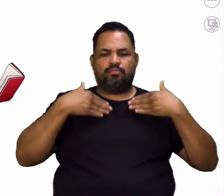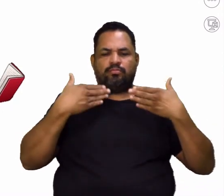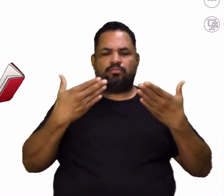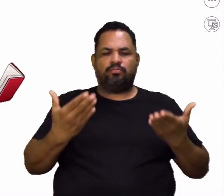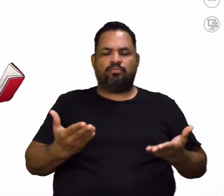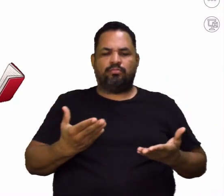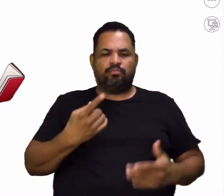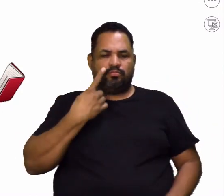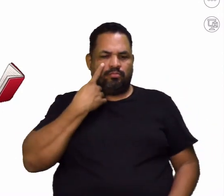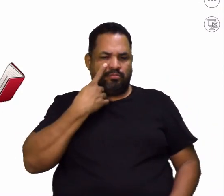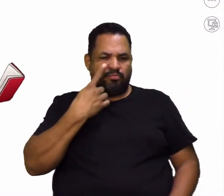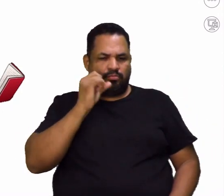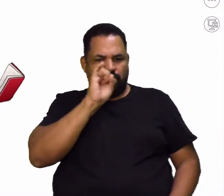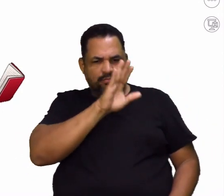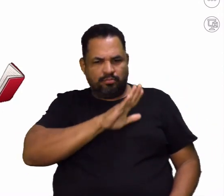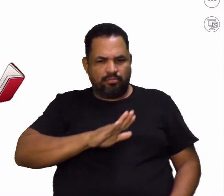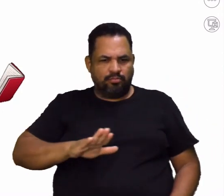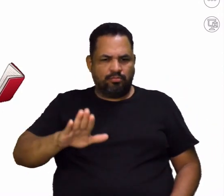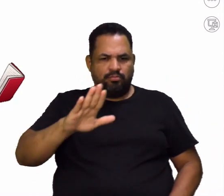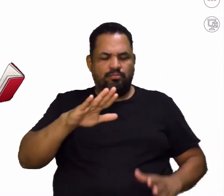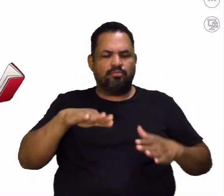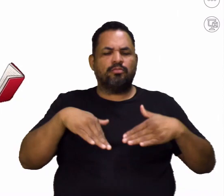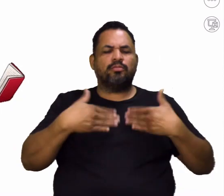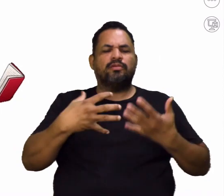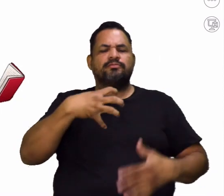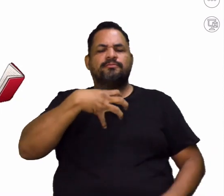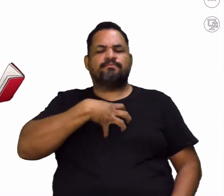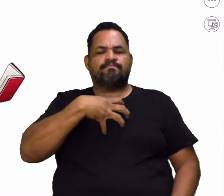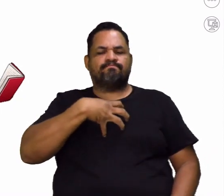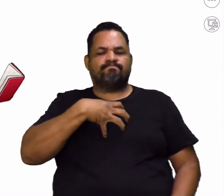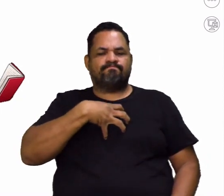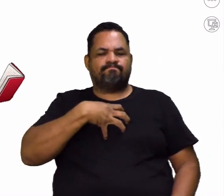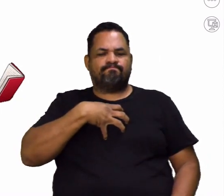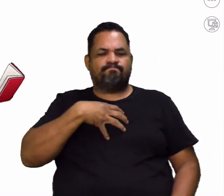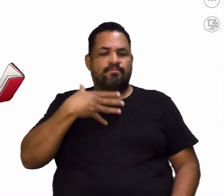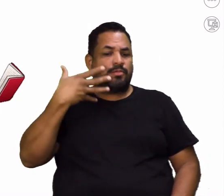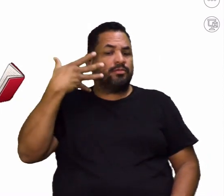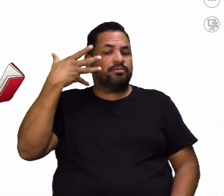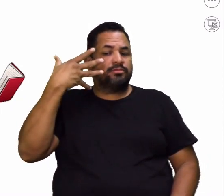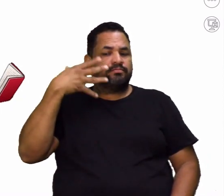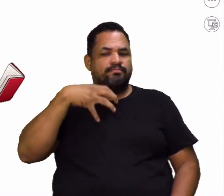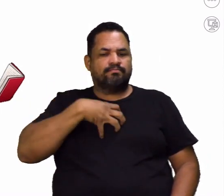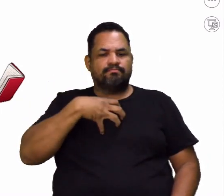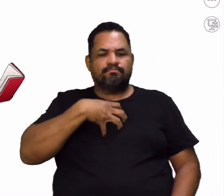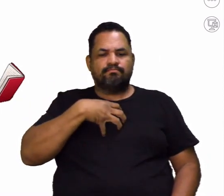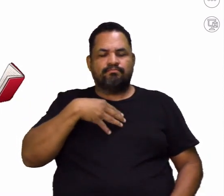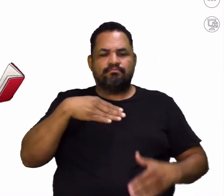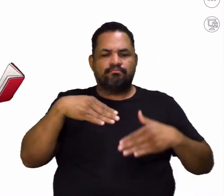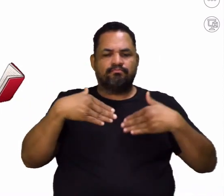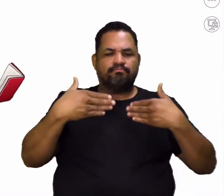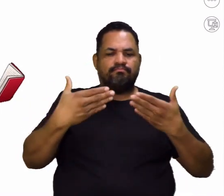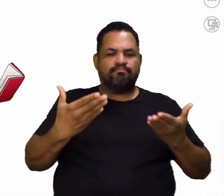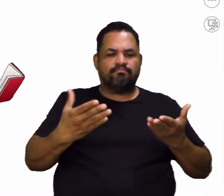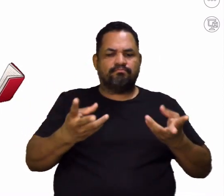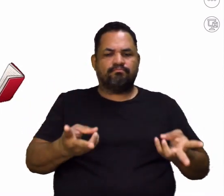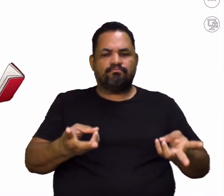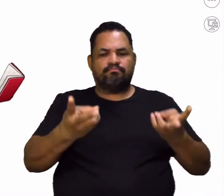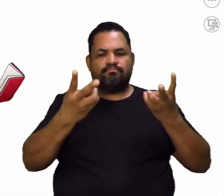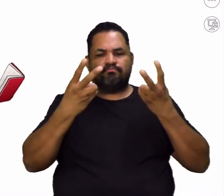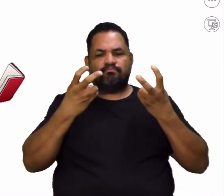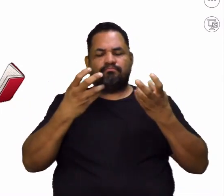observa essa imagem Qual a impressão que você tem né logo você vai perceber